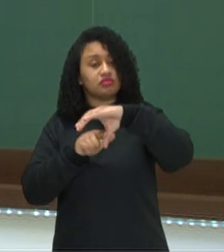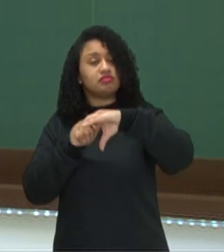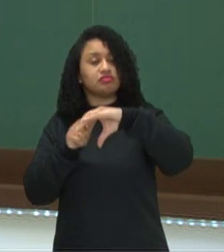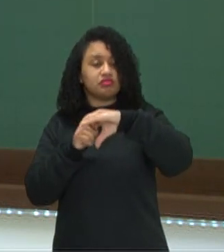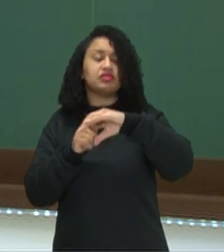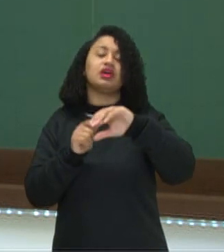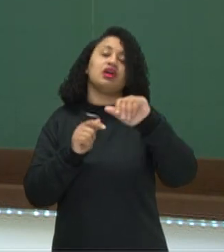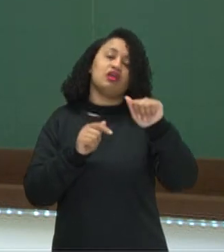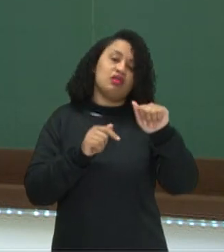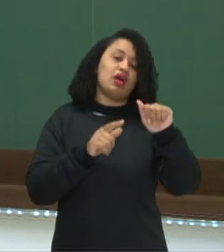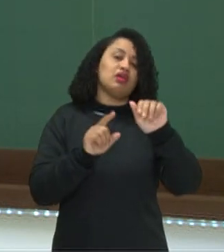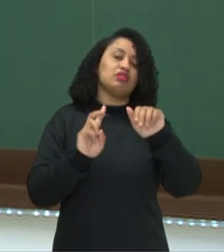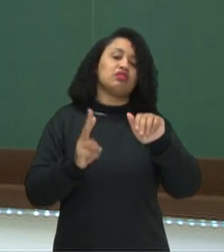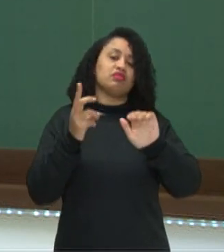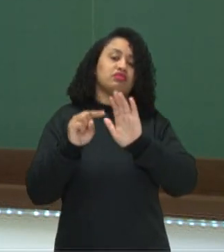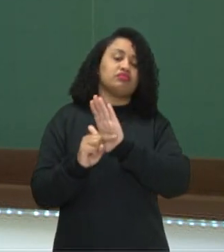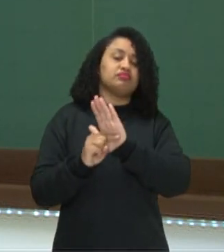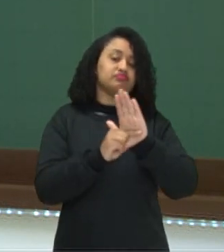valor de mínimo.